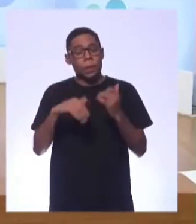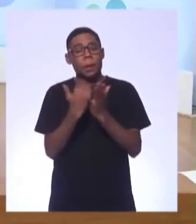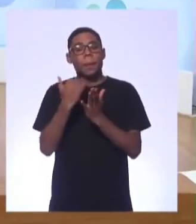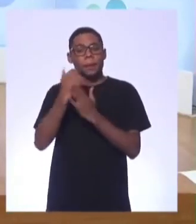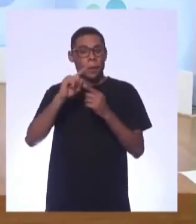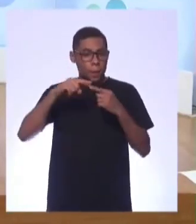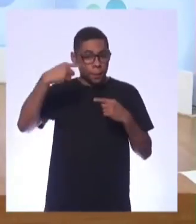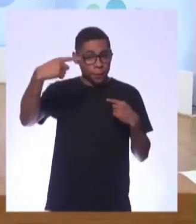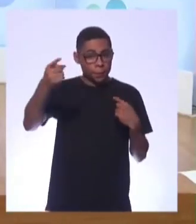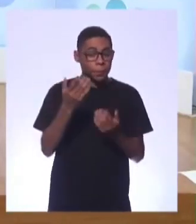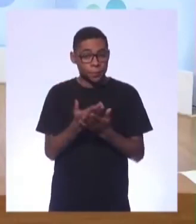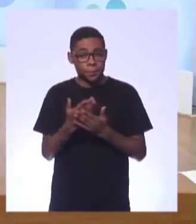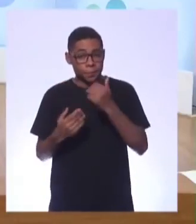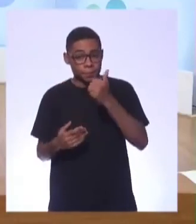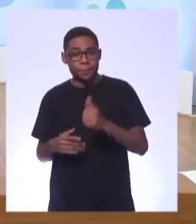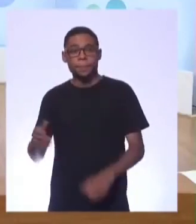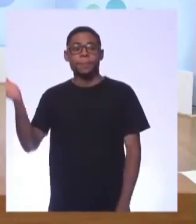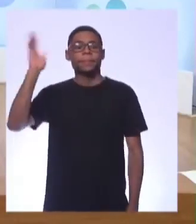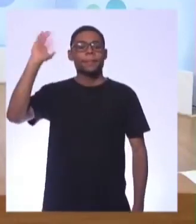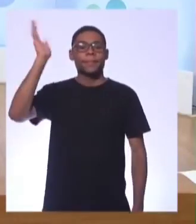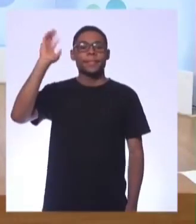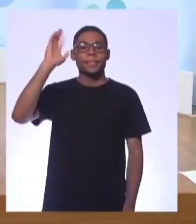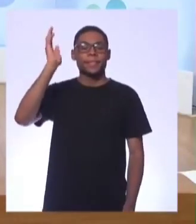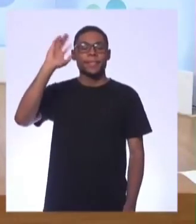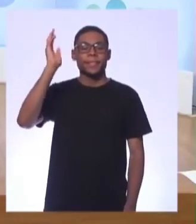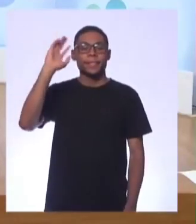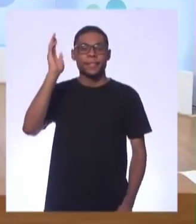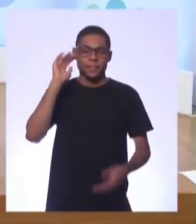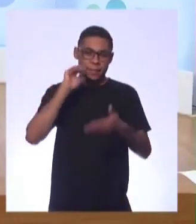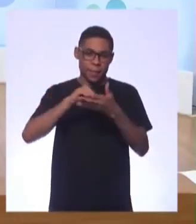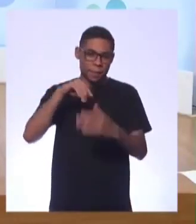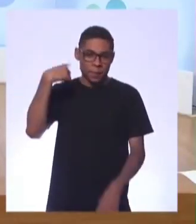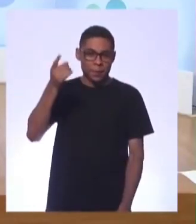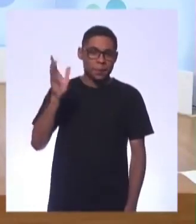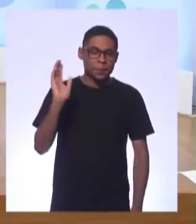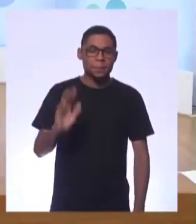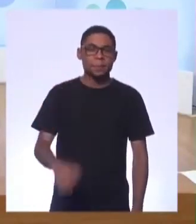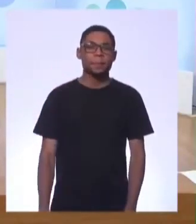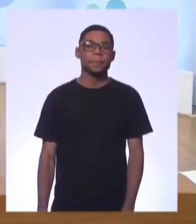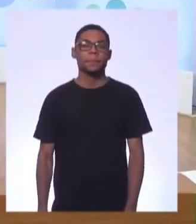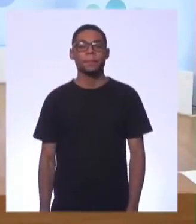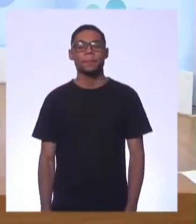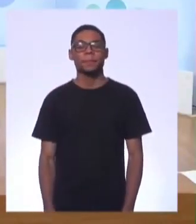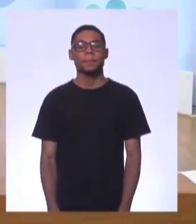aí nas próximas aulas, hein? Tchau, tchau, pessoal. Tchau, pessoal. Até a próxima. Até a próxima.